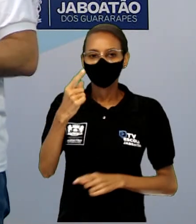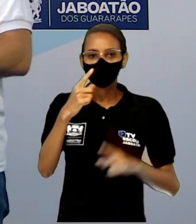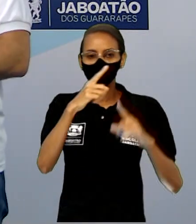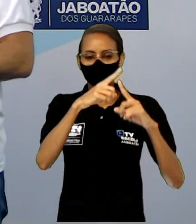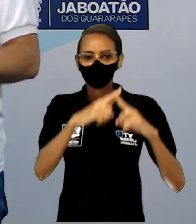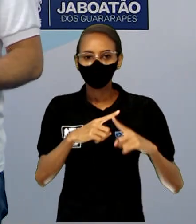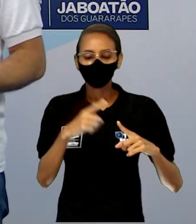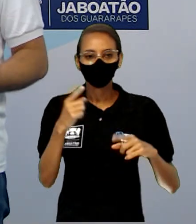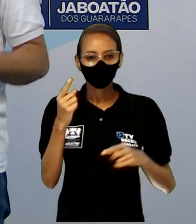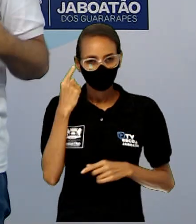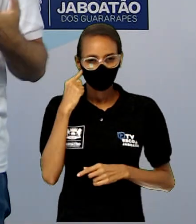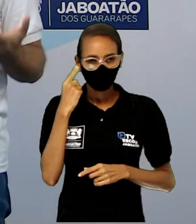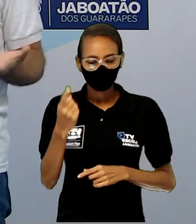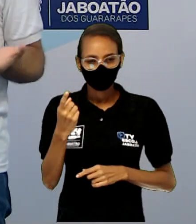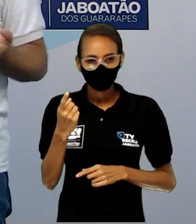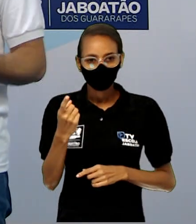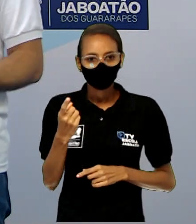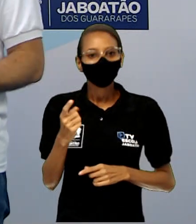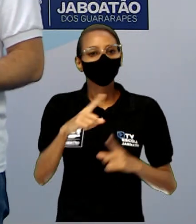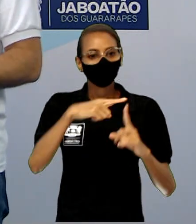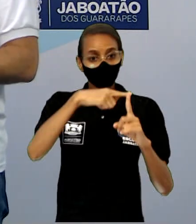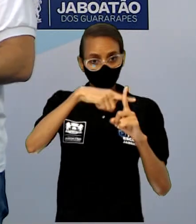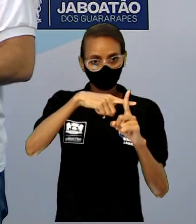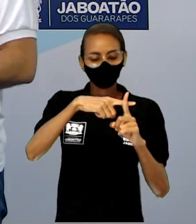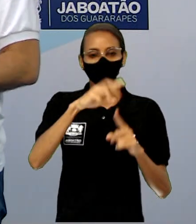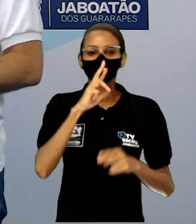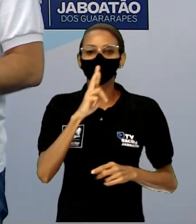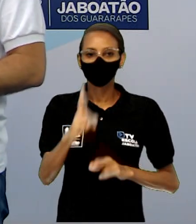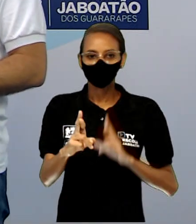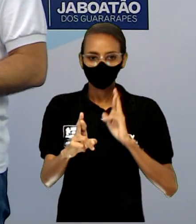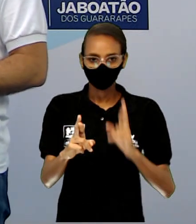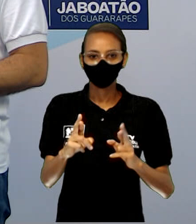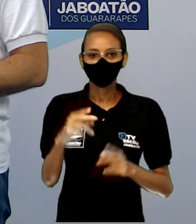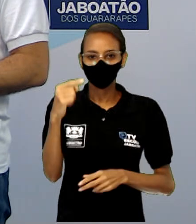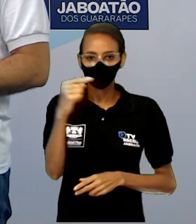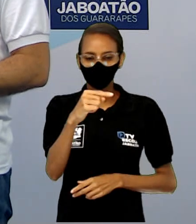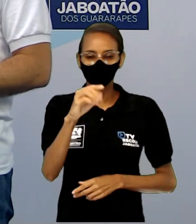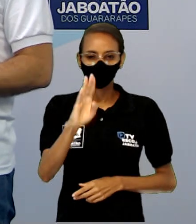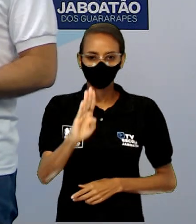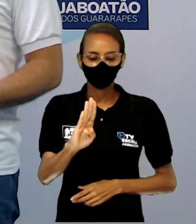a resposta é 30, beleza? Vamos fazer aqui